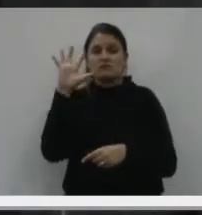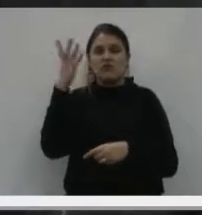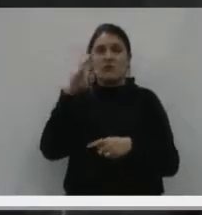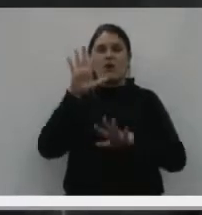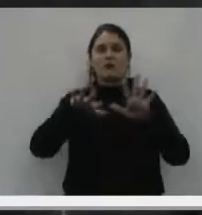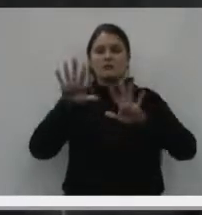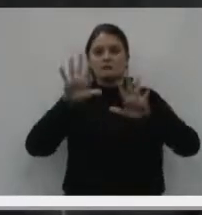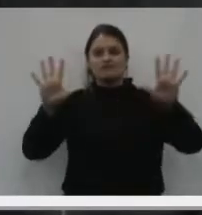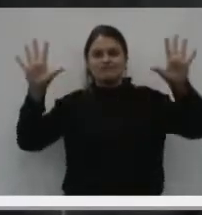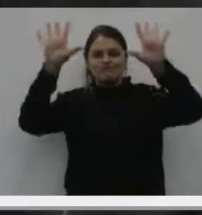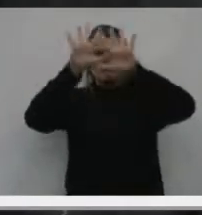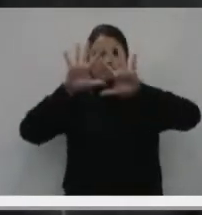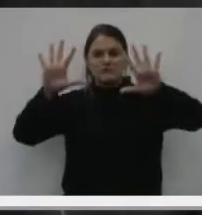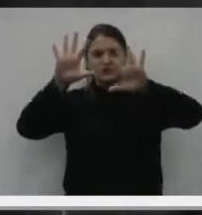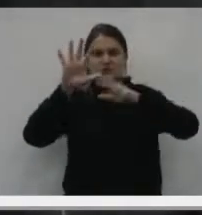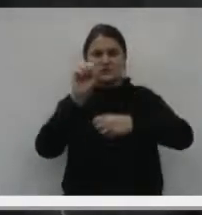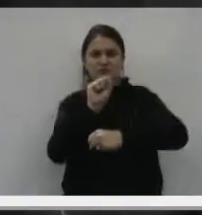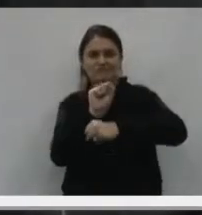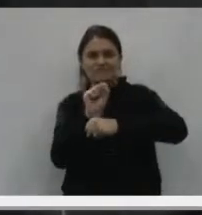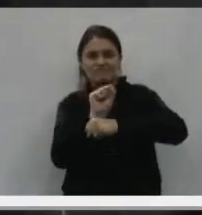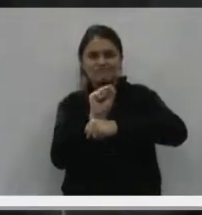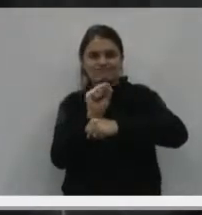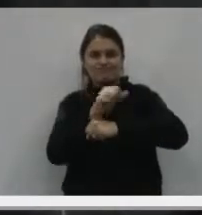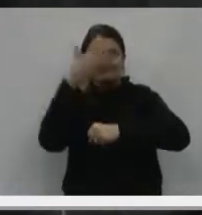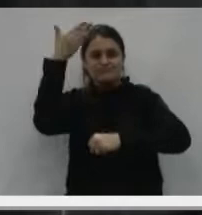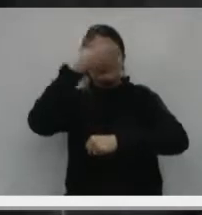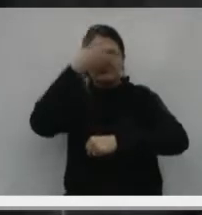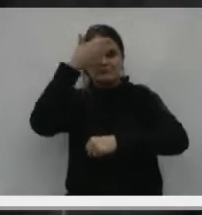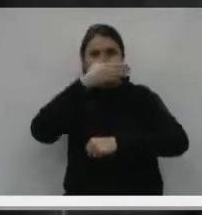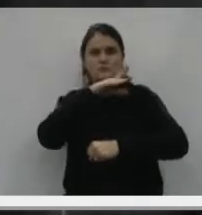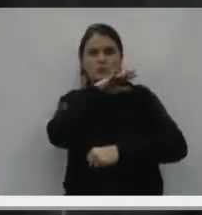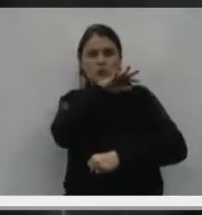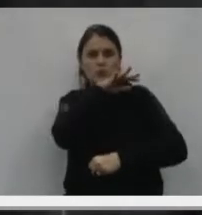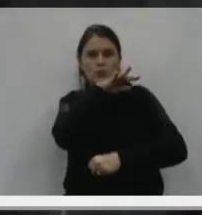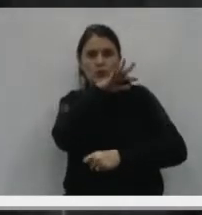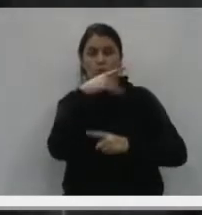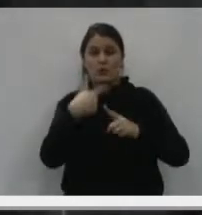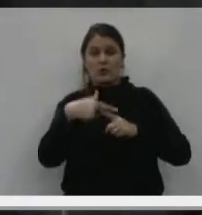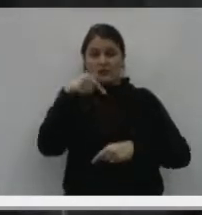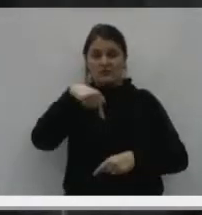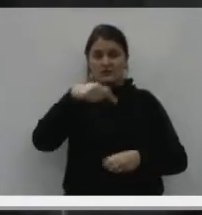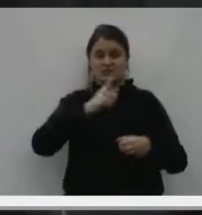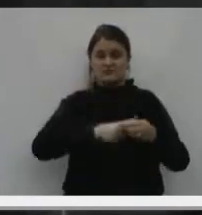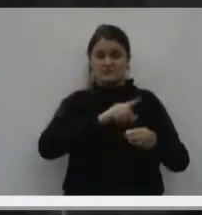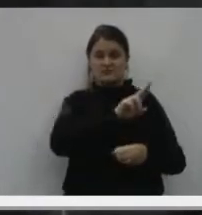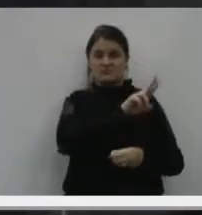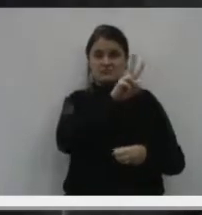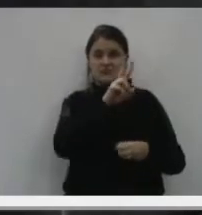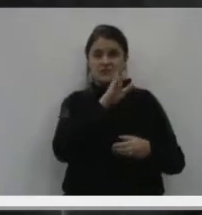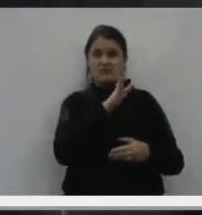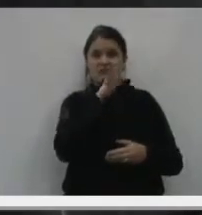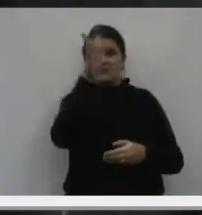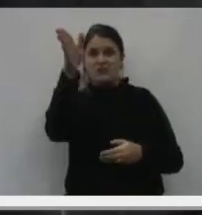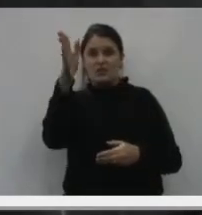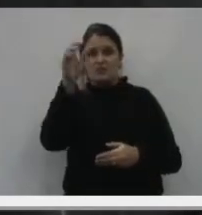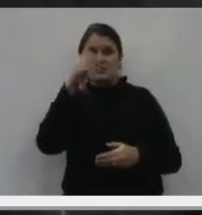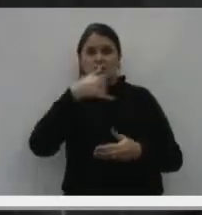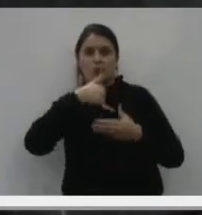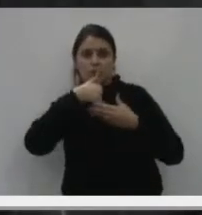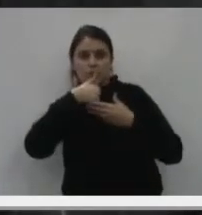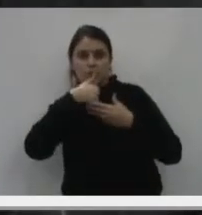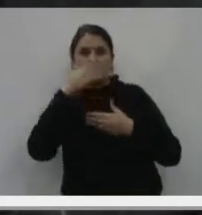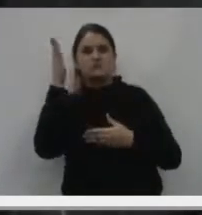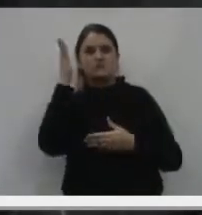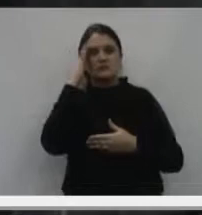e existente diariamente entre União da Vitória e São Mateus, aonde qualquer um dos senhores e das senhoras que estão nessa